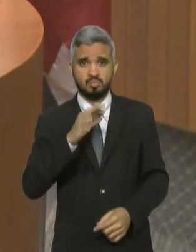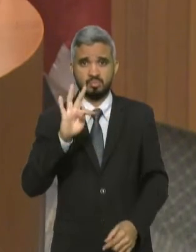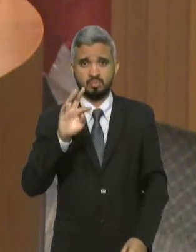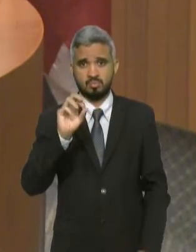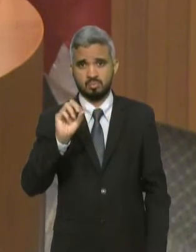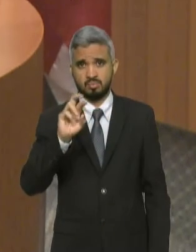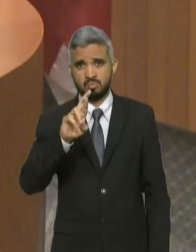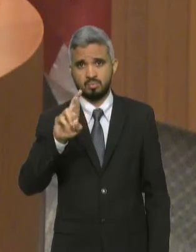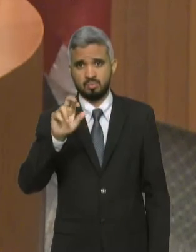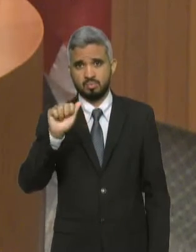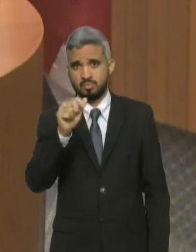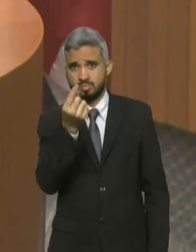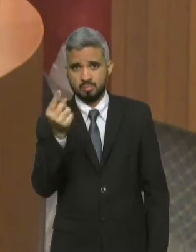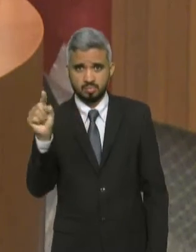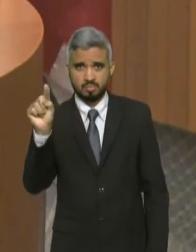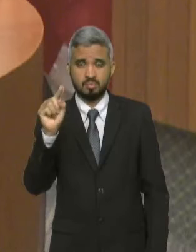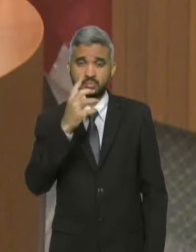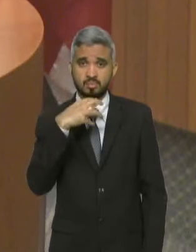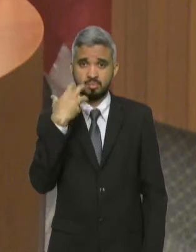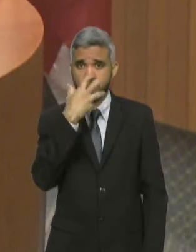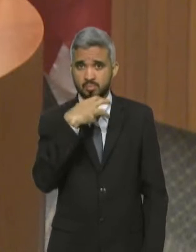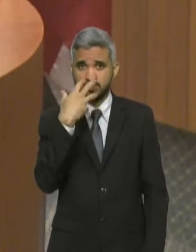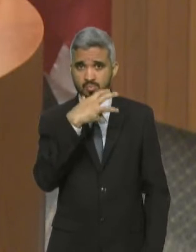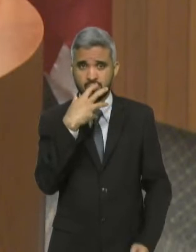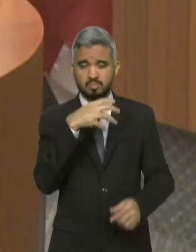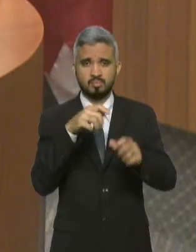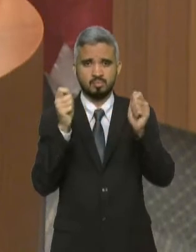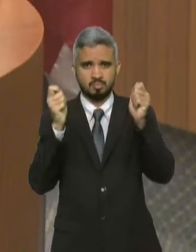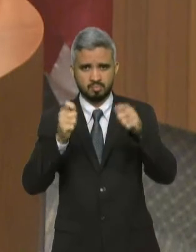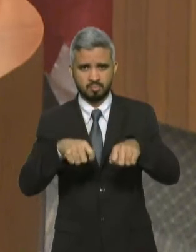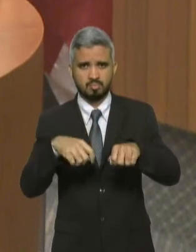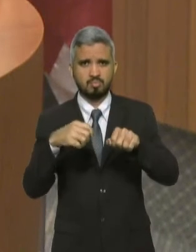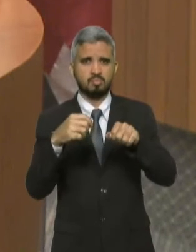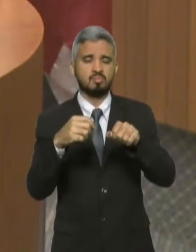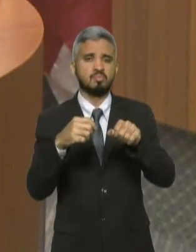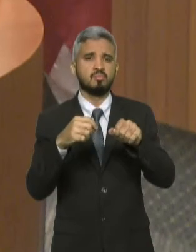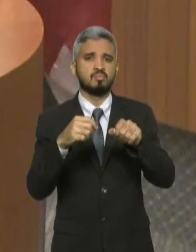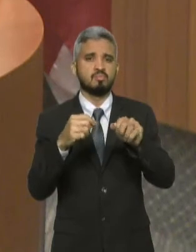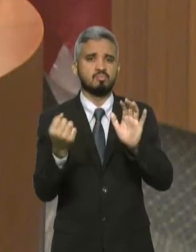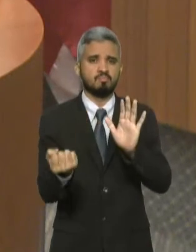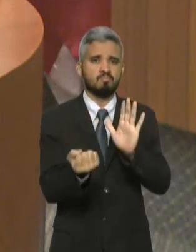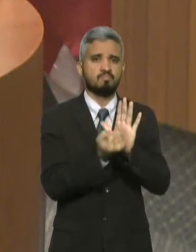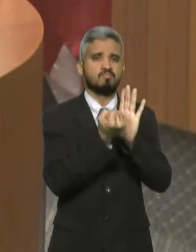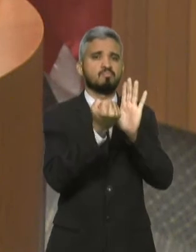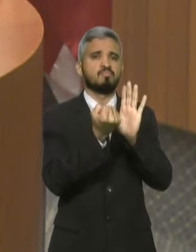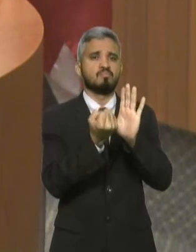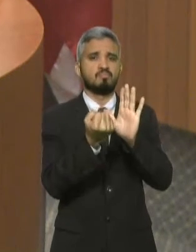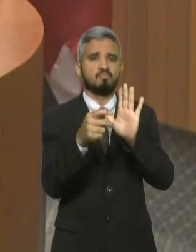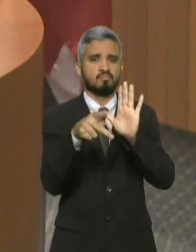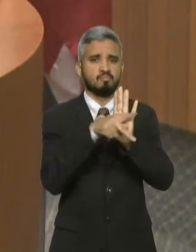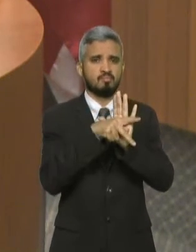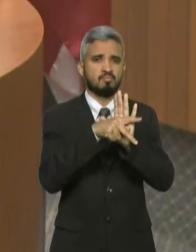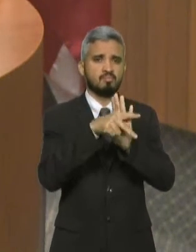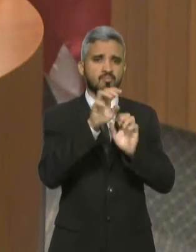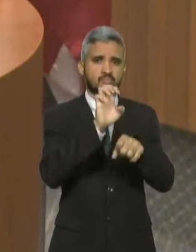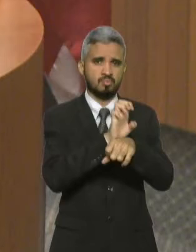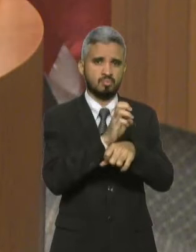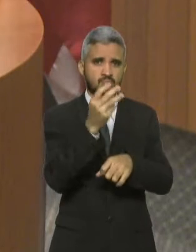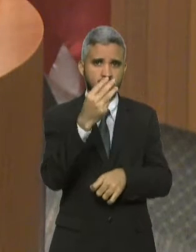Dentro do âmbito das nossas prerrogativas e das nossas responsabilidades. Agora há